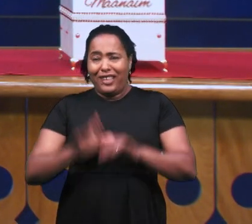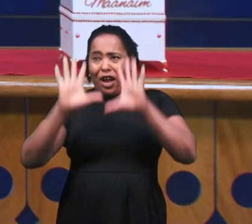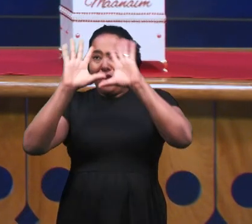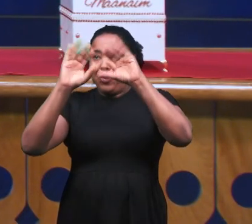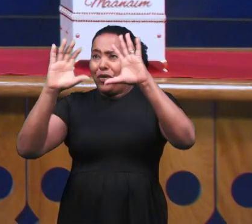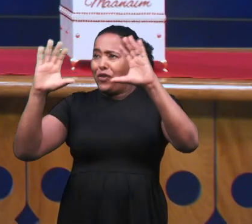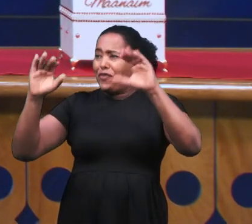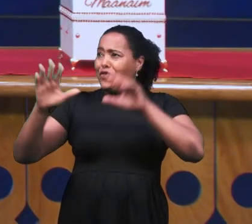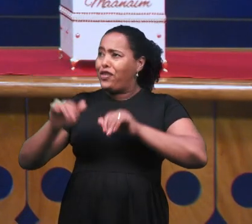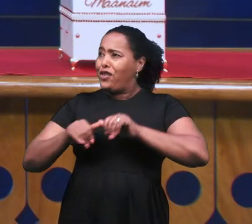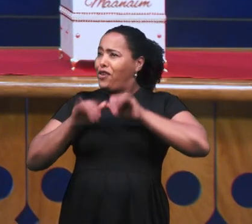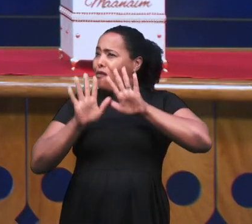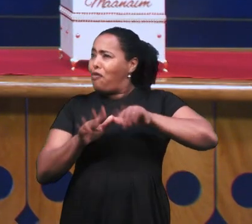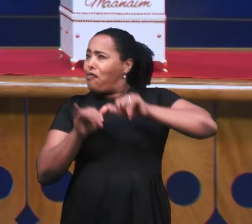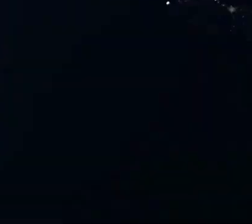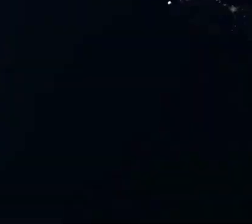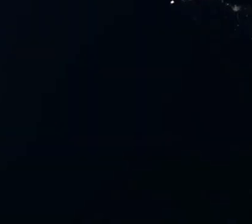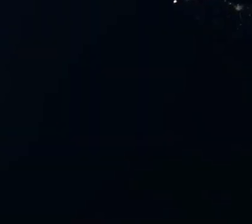como é que acerta o caminho, né?